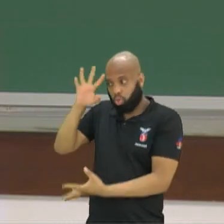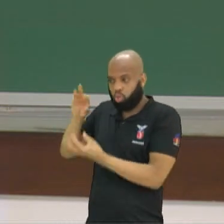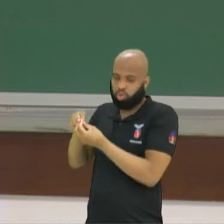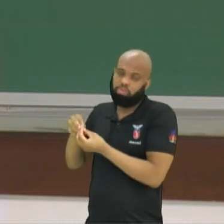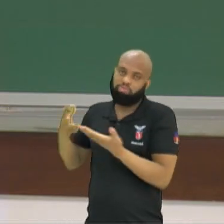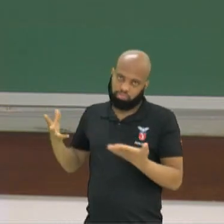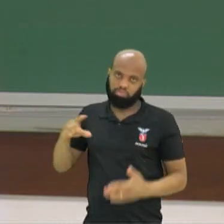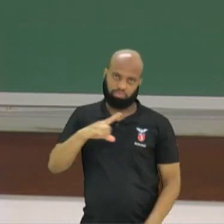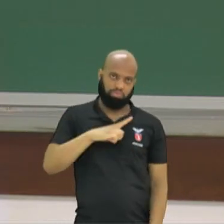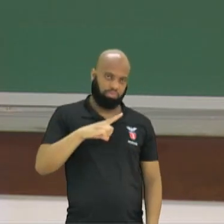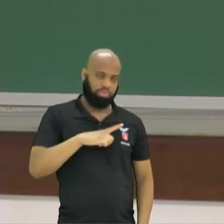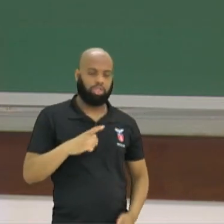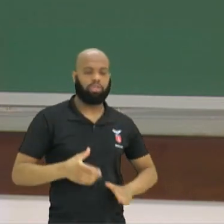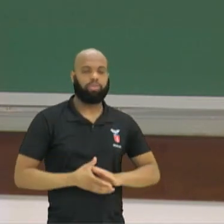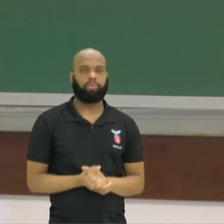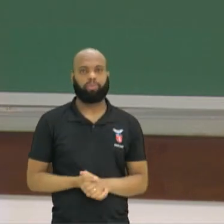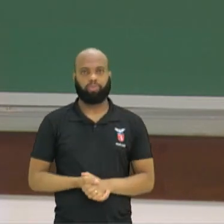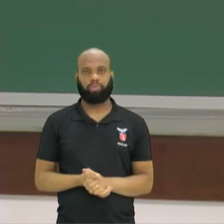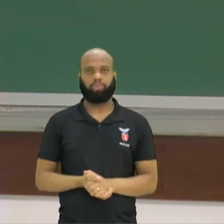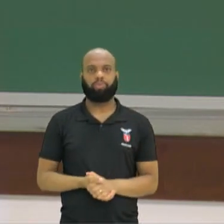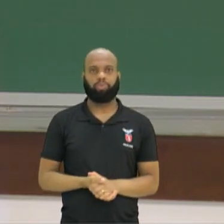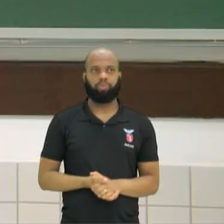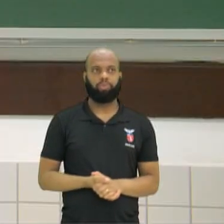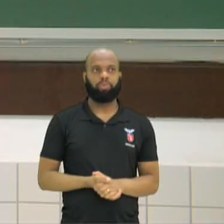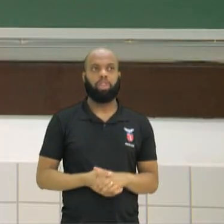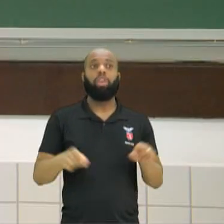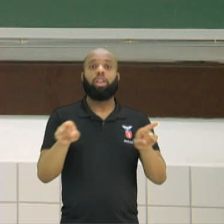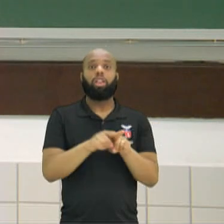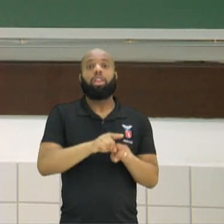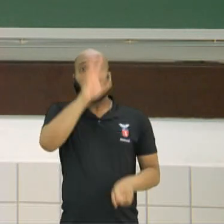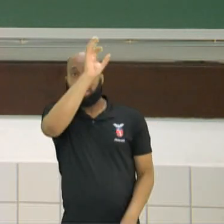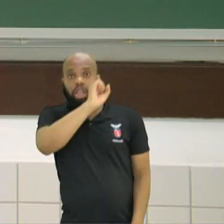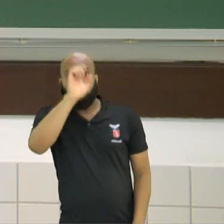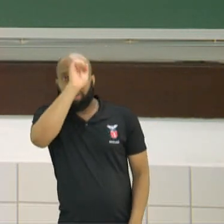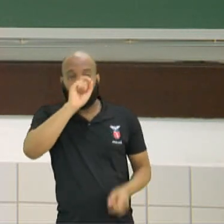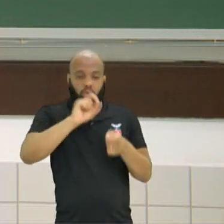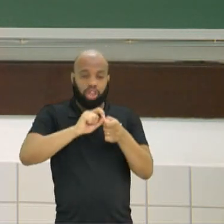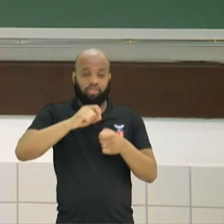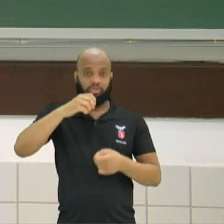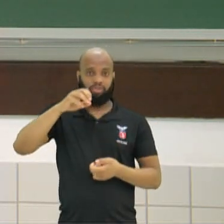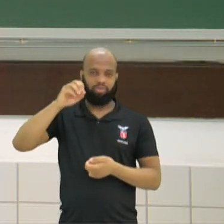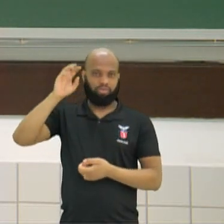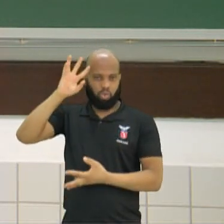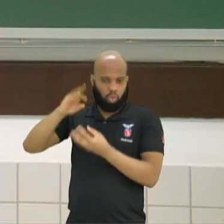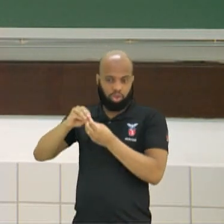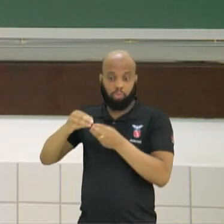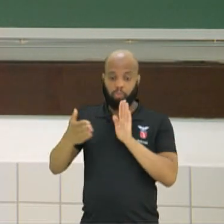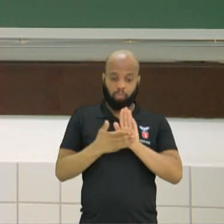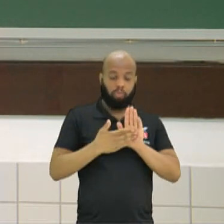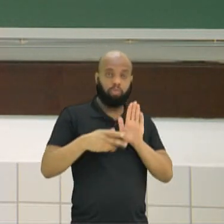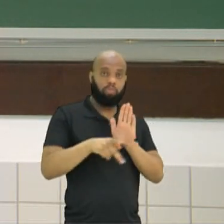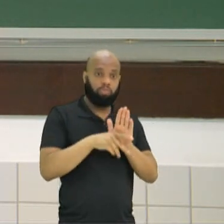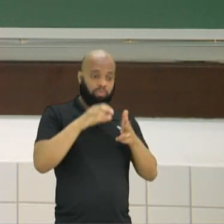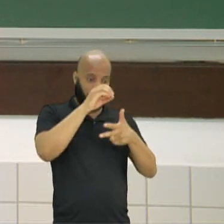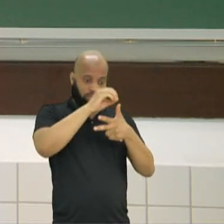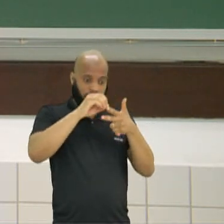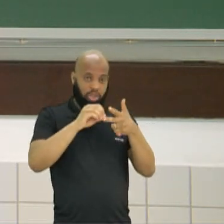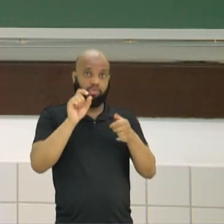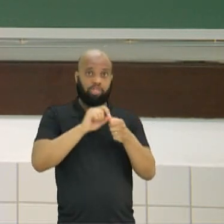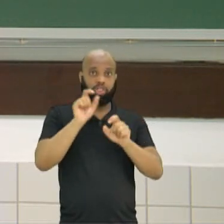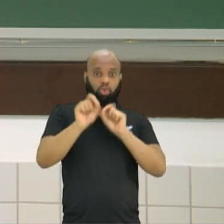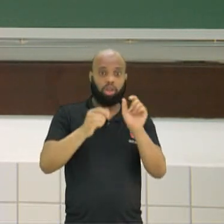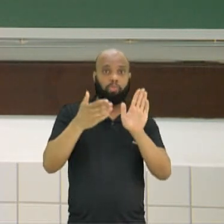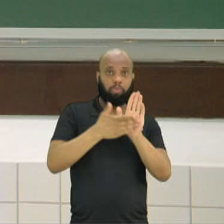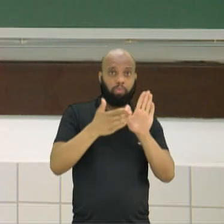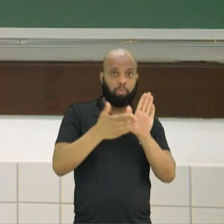o que nós estudamos nessa aula 83. Aprendemos a fazer uma conclusão de acordo com a proposta do Enem, criando intervenções sobre